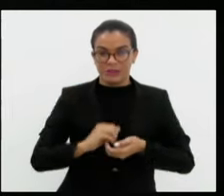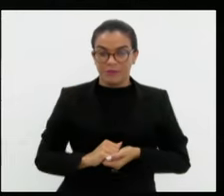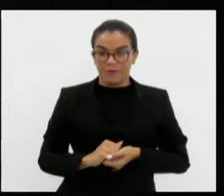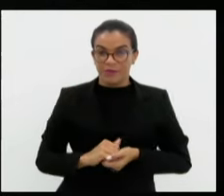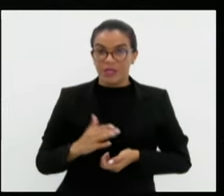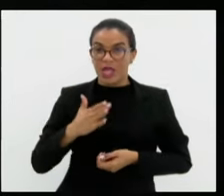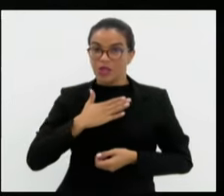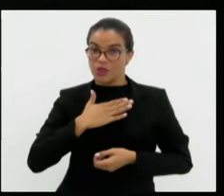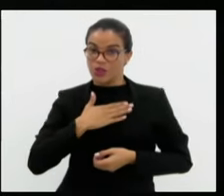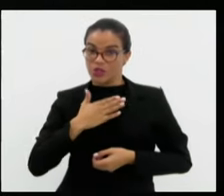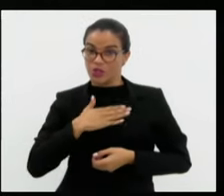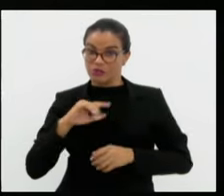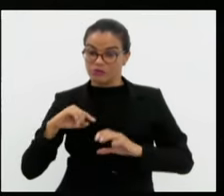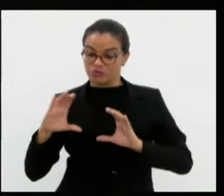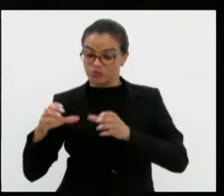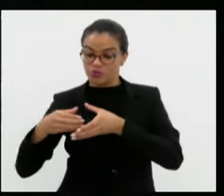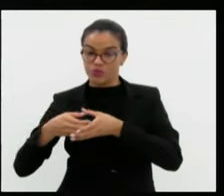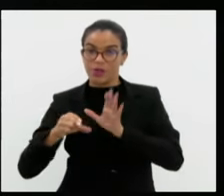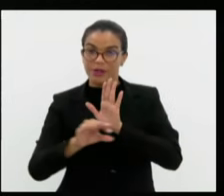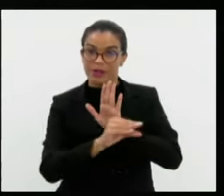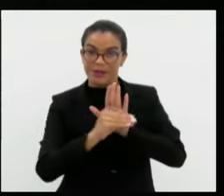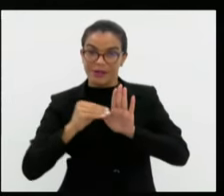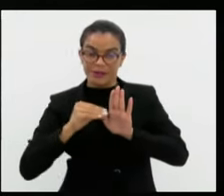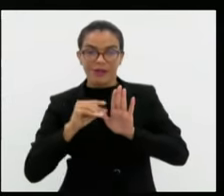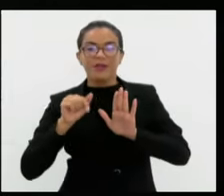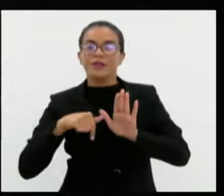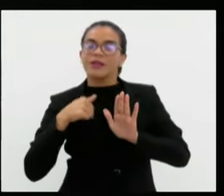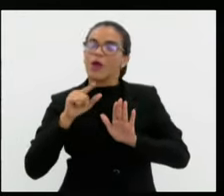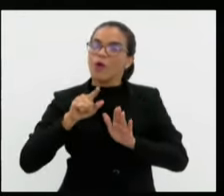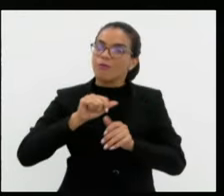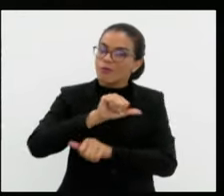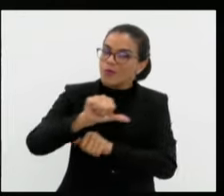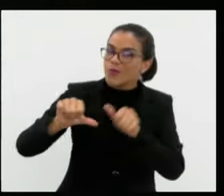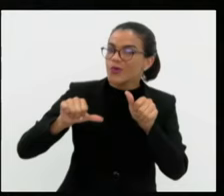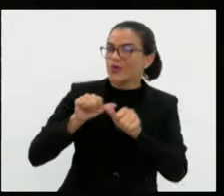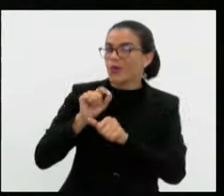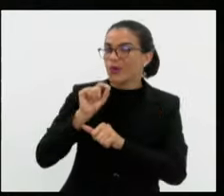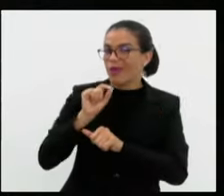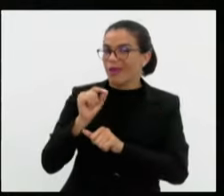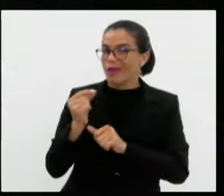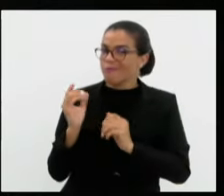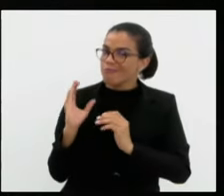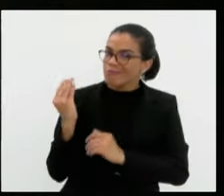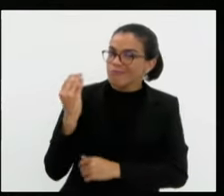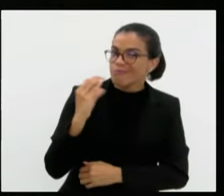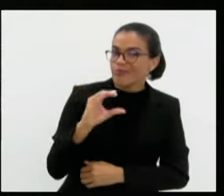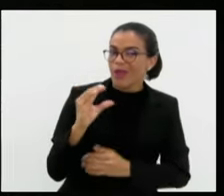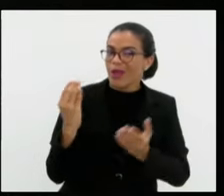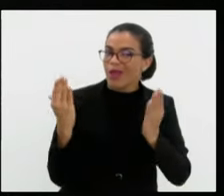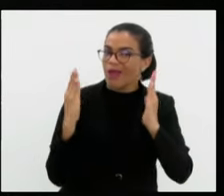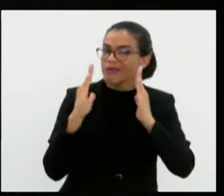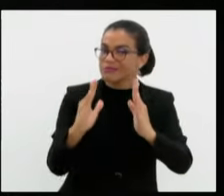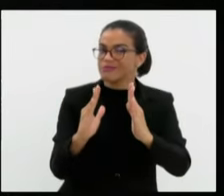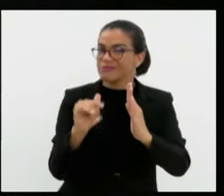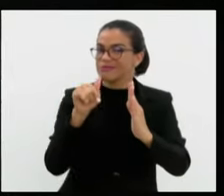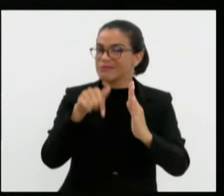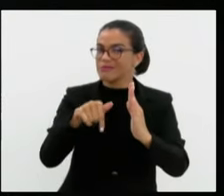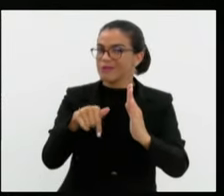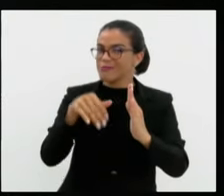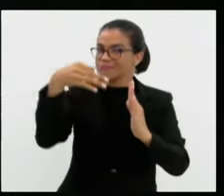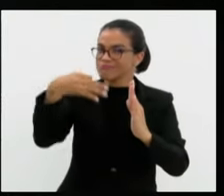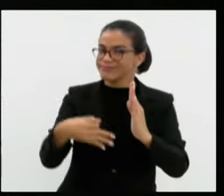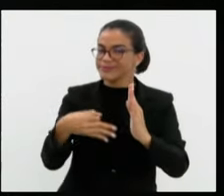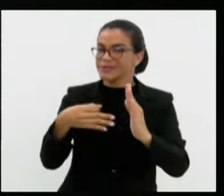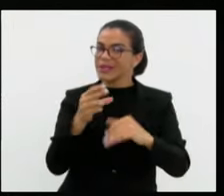nossa emenda visava e buscava dar correção, colocar um tempo determinado para que nós